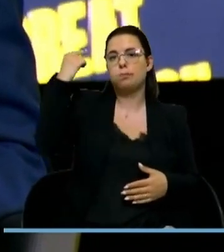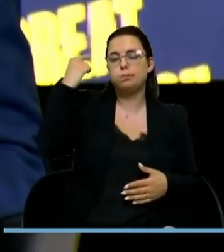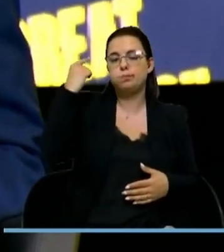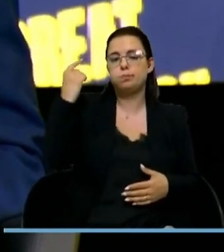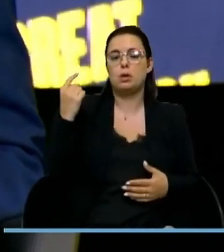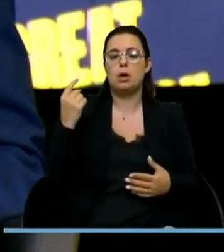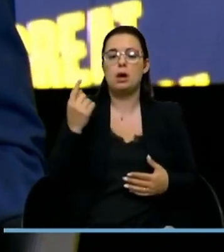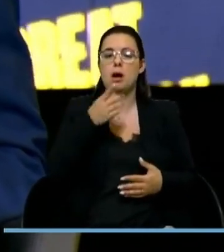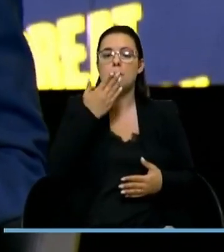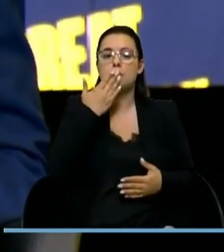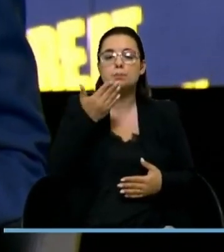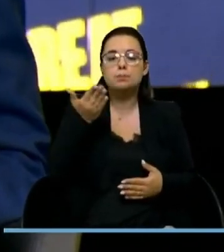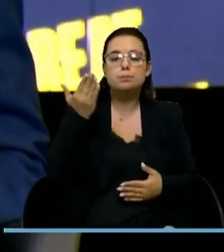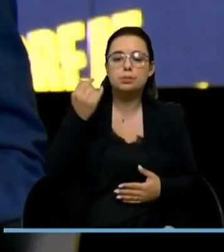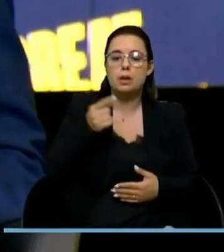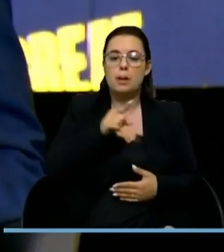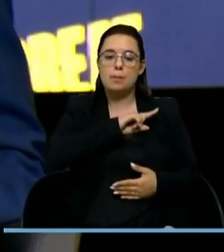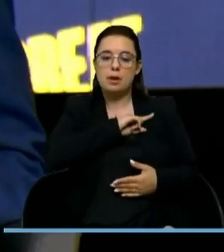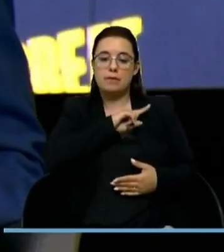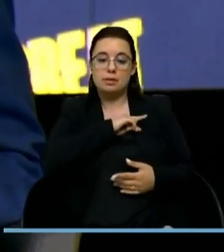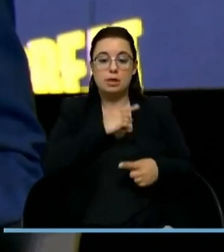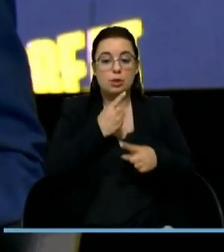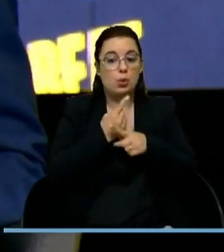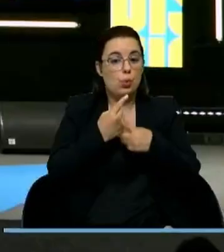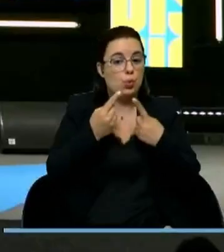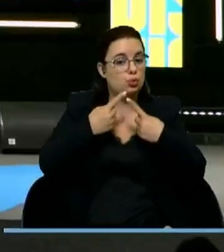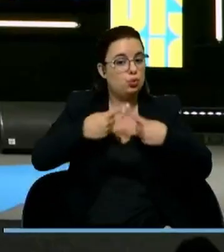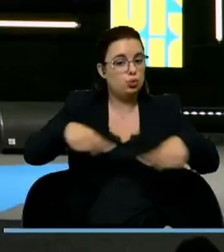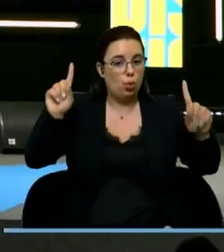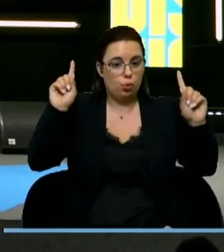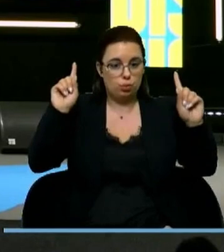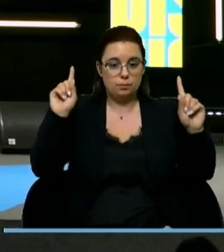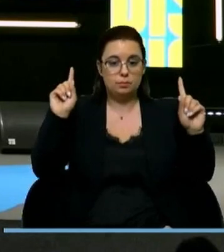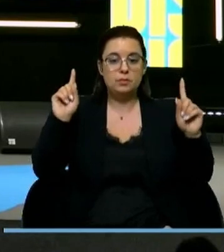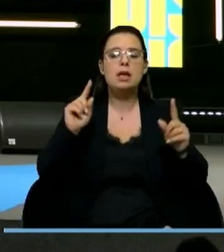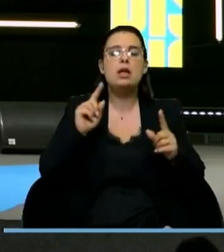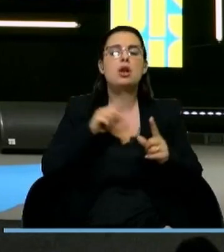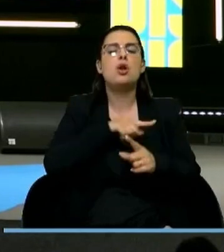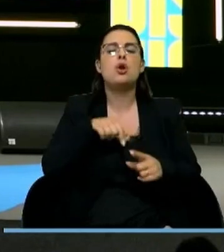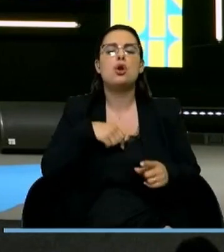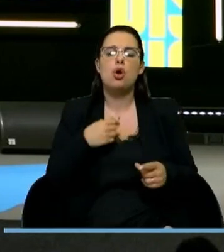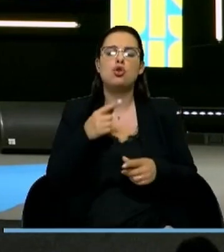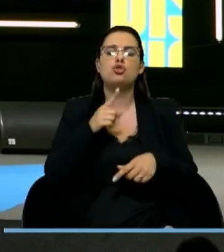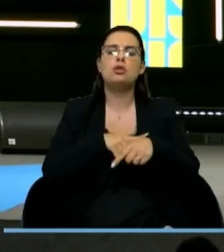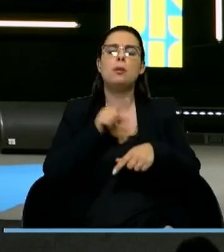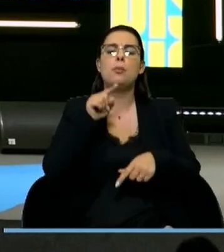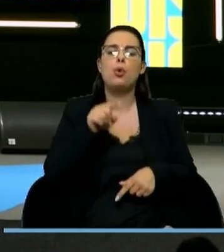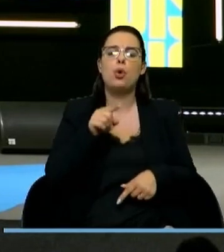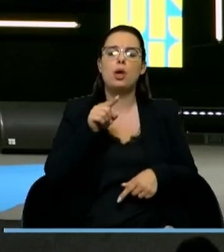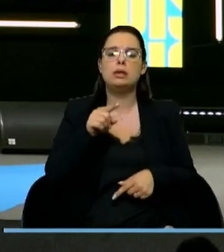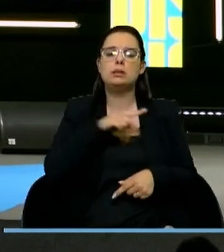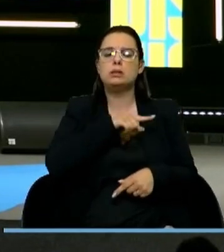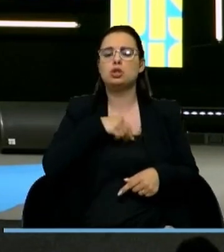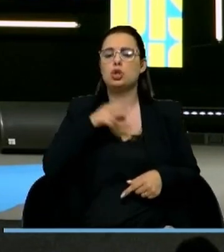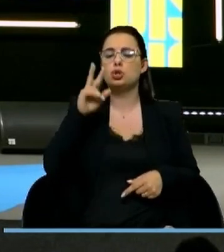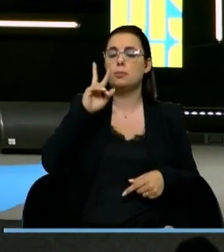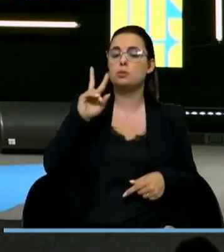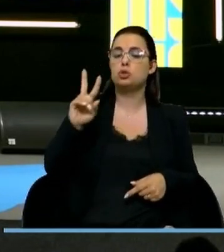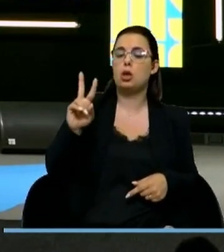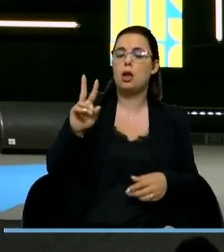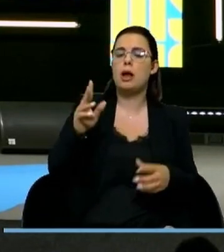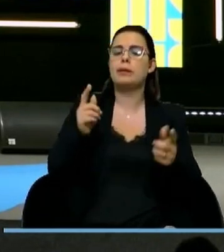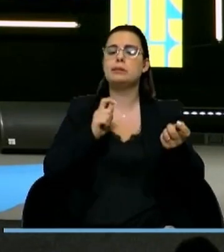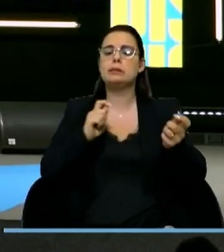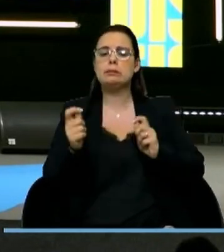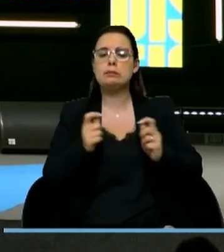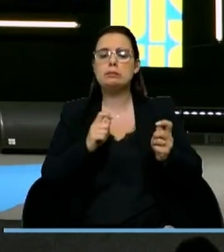do anonimato e da privacidade, que são duas coisas completamente diferentes, até que ponto, numa altura que ainda estamos a olhar para como vamos